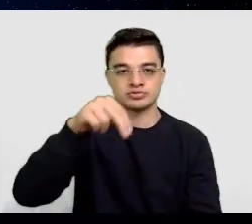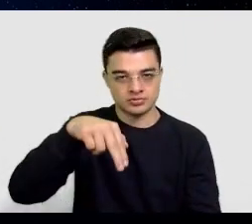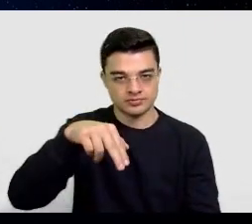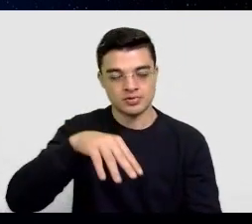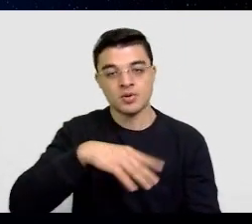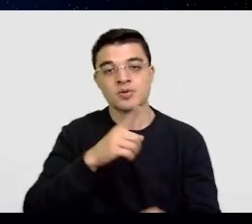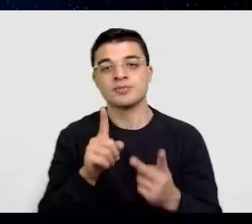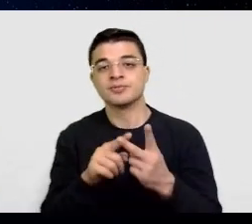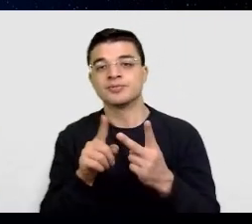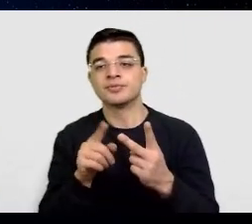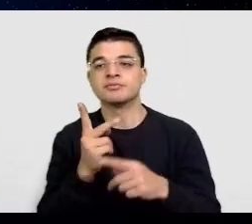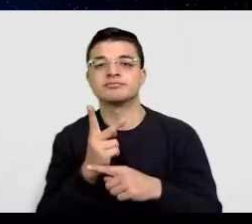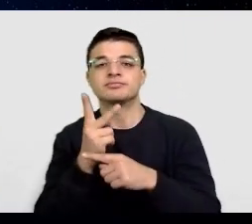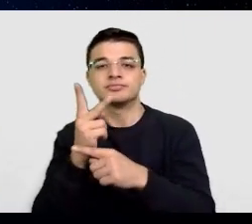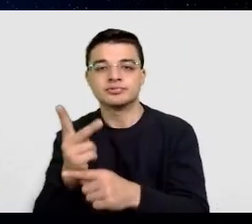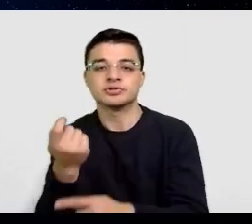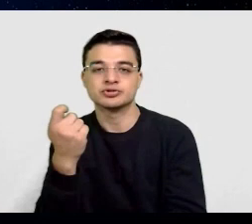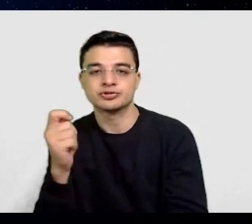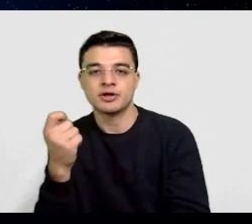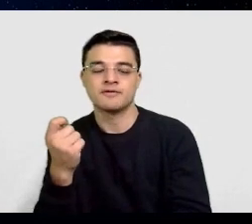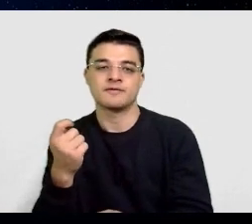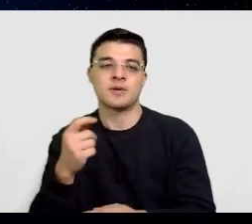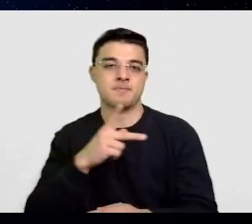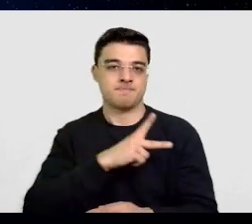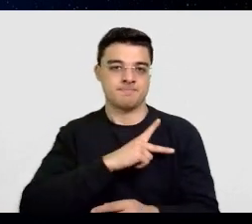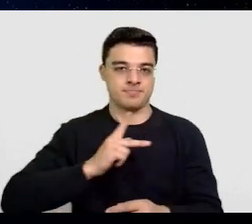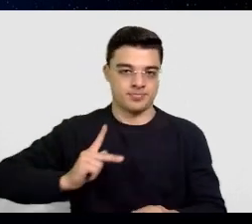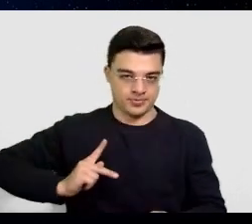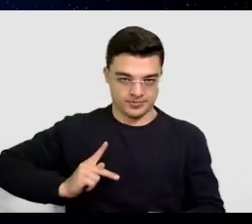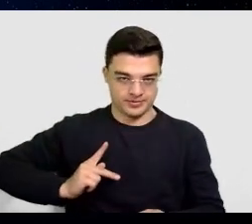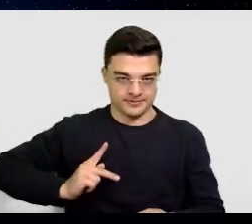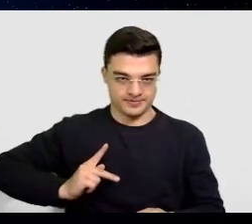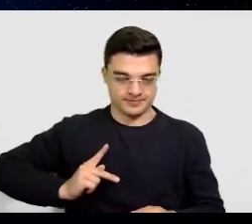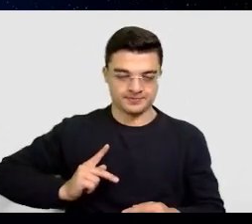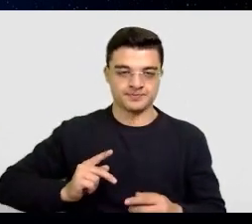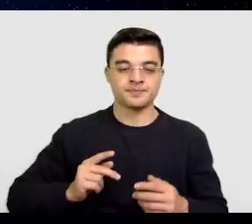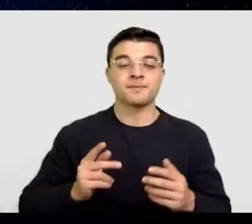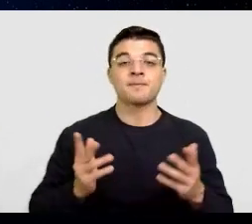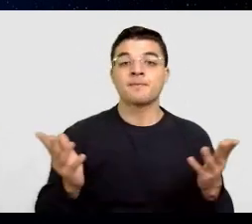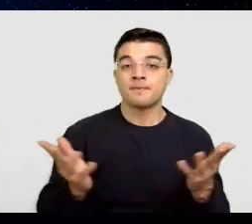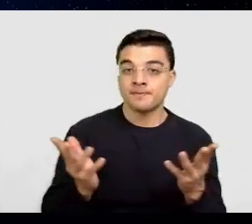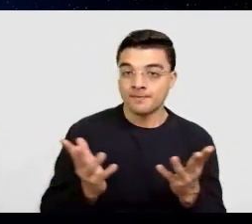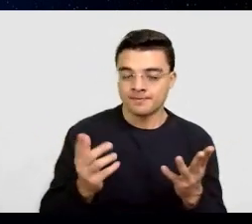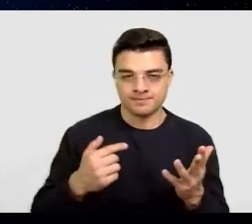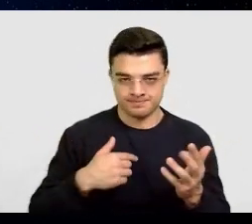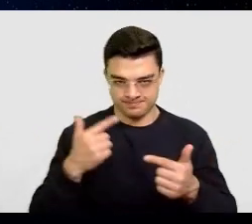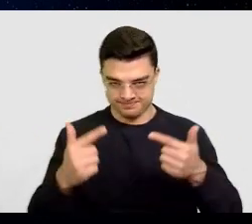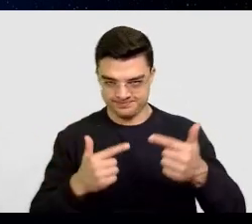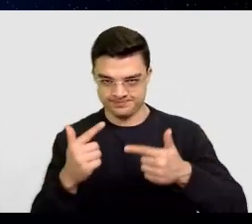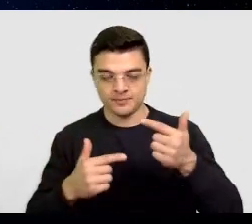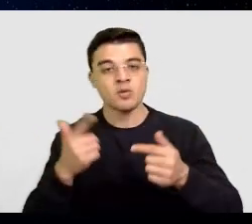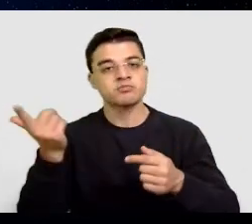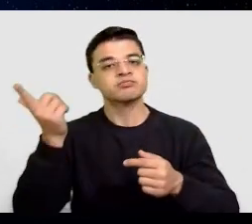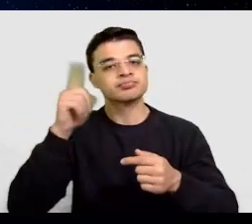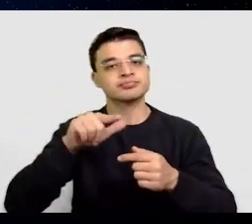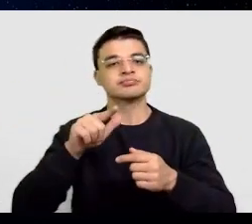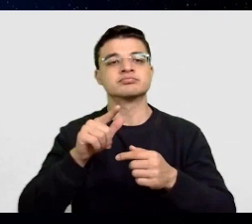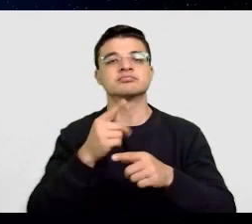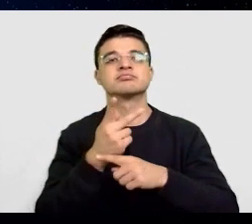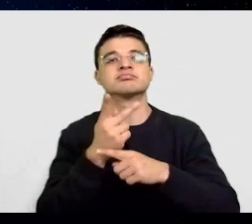segunda para puxar a chave pública. No case que eu estou trazendo aqui, eu consegui explorar com sucesso nas